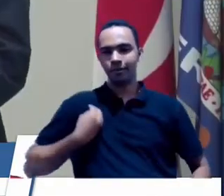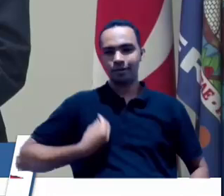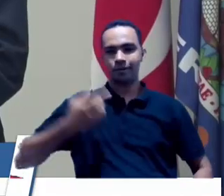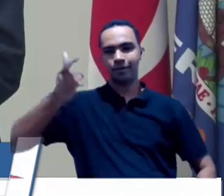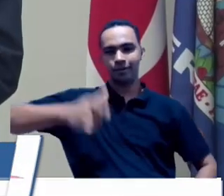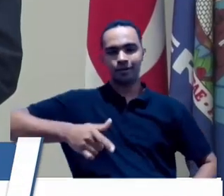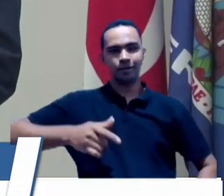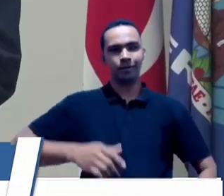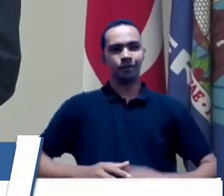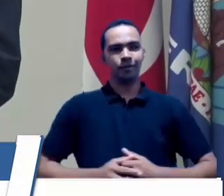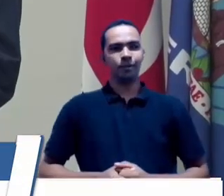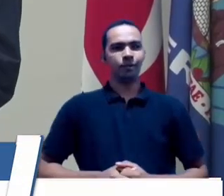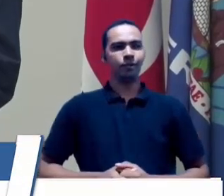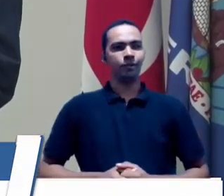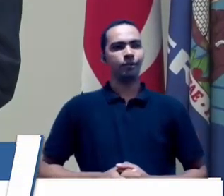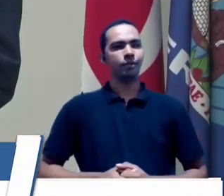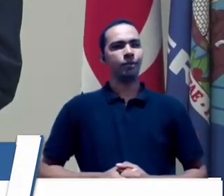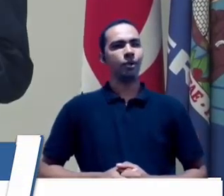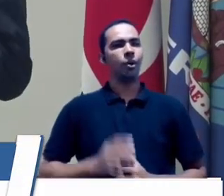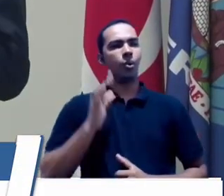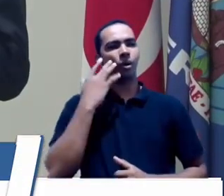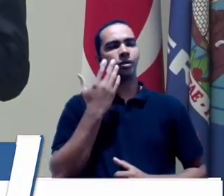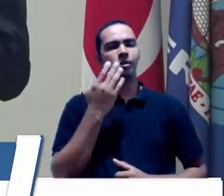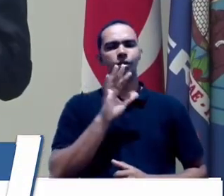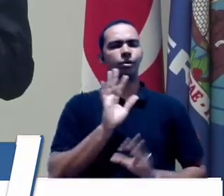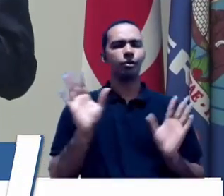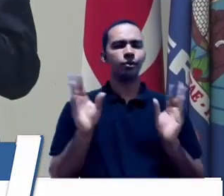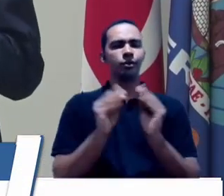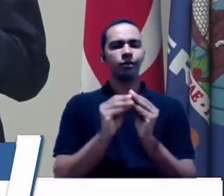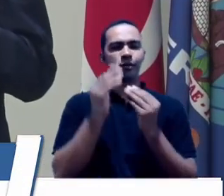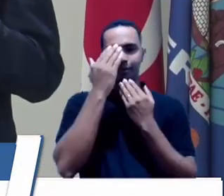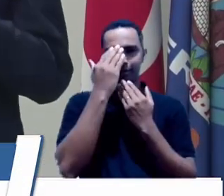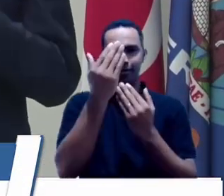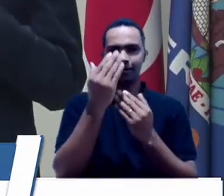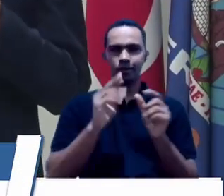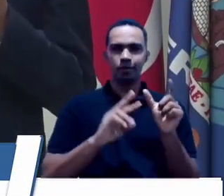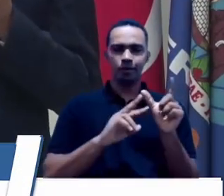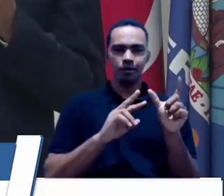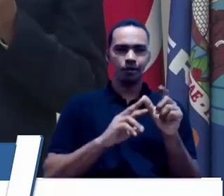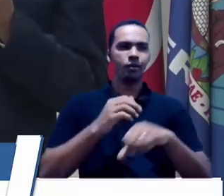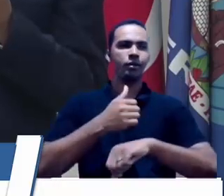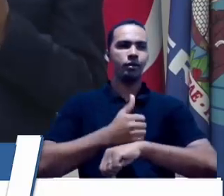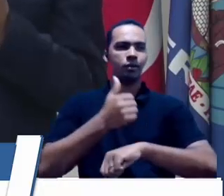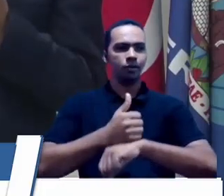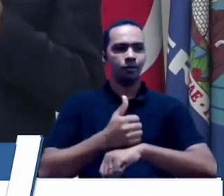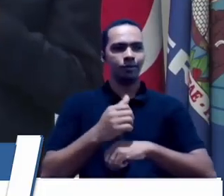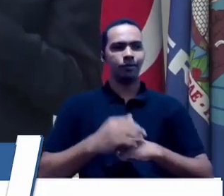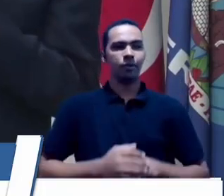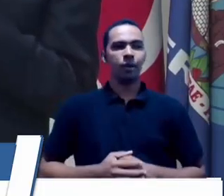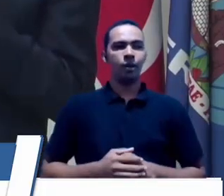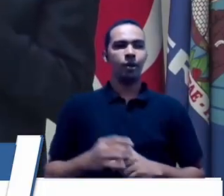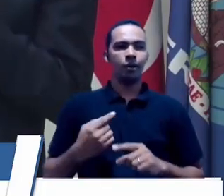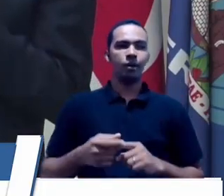Acho que é só agradecer à Câmara Municipal de Franca, até pela surpresa, né, de